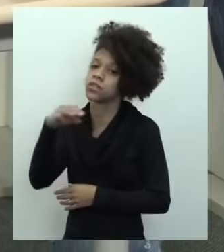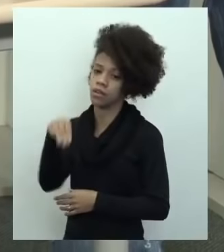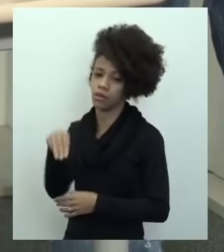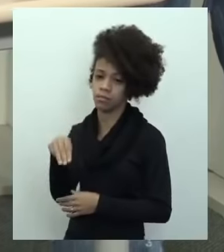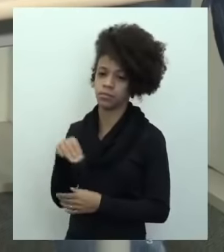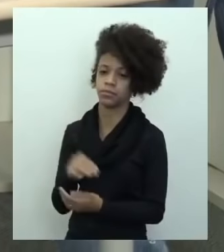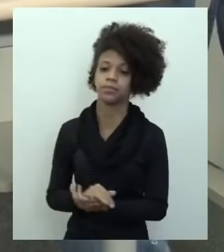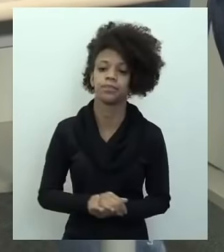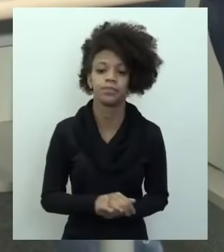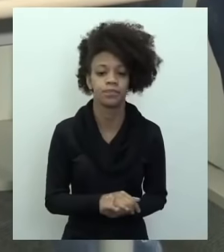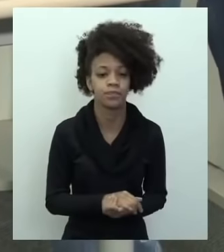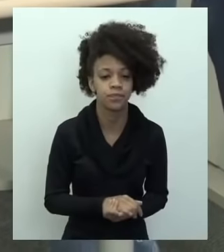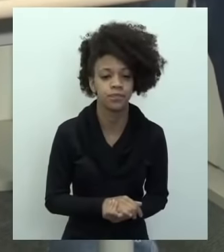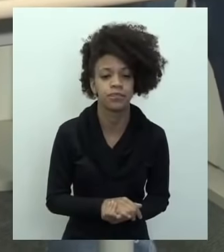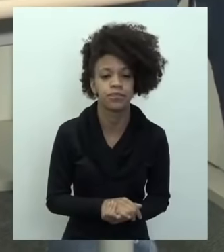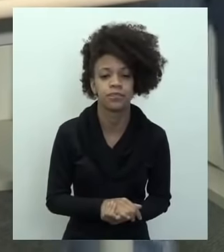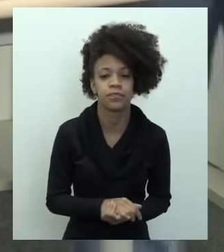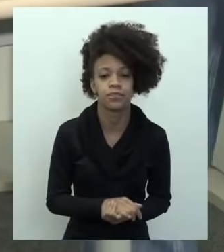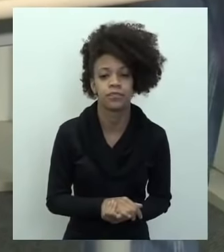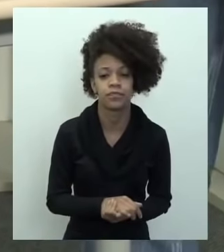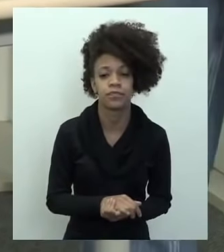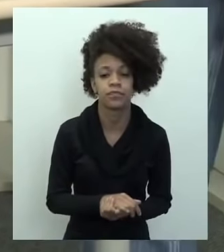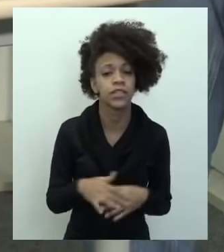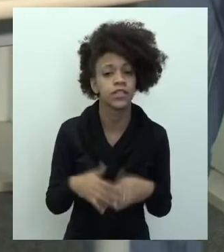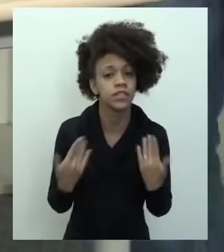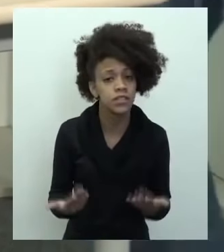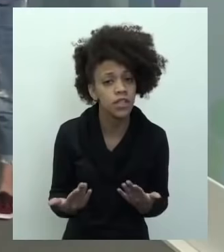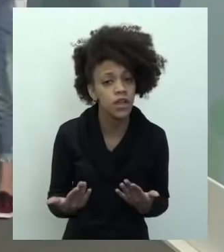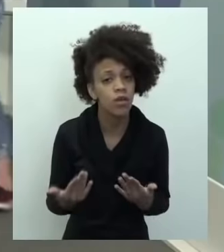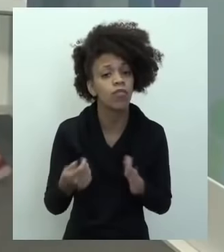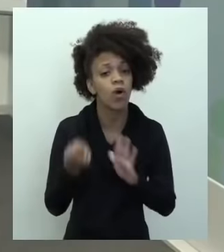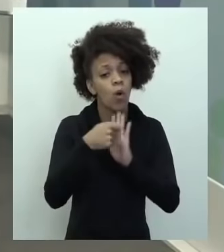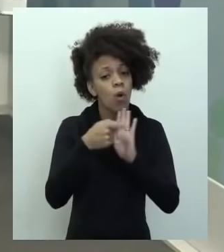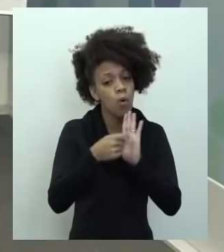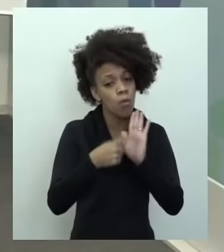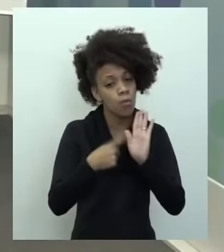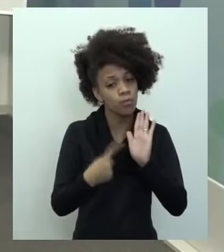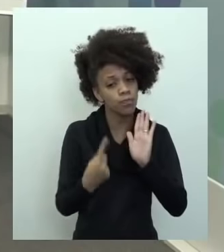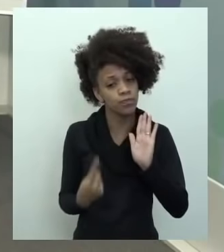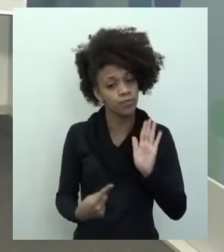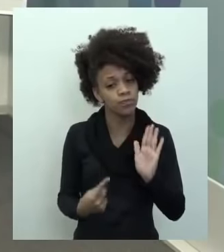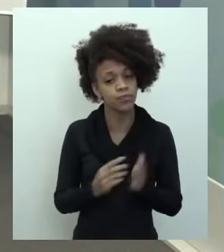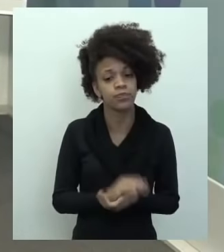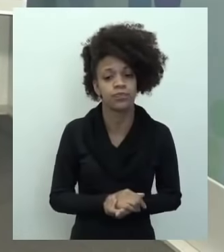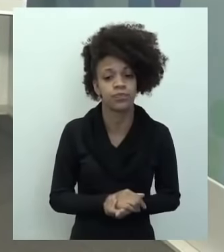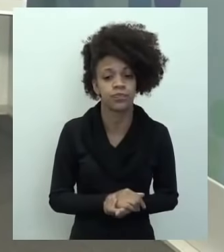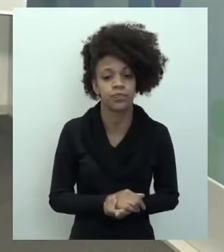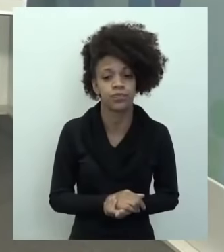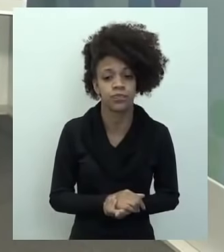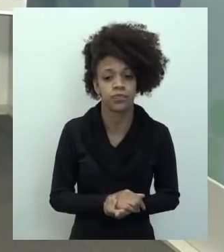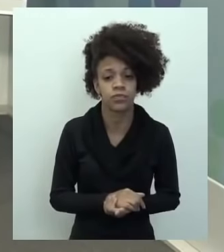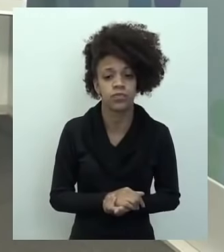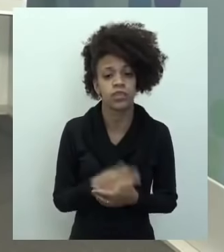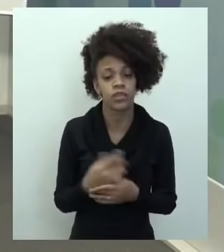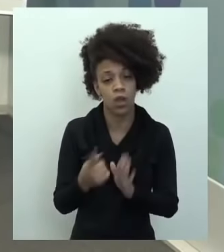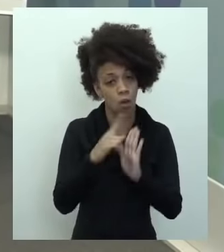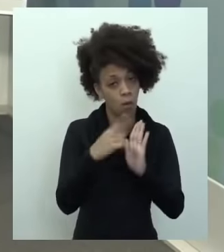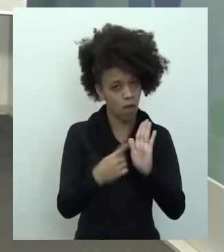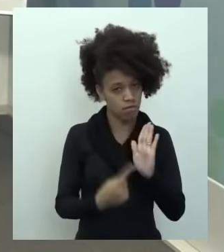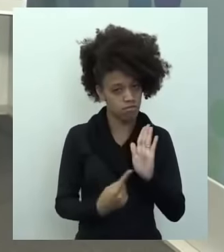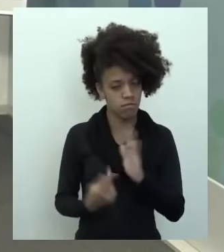aqui 85 centímetros. Então, eu vou lá no meu caderno, vocês vão no caderno, no caso, eu tenho meu caderno